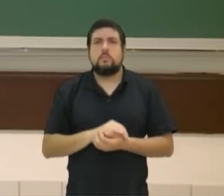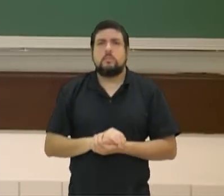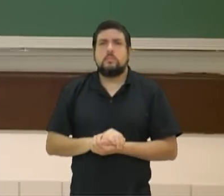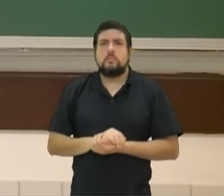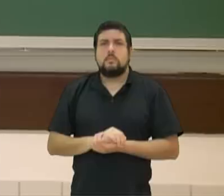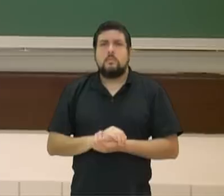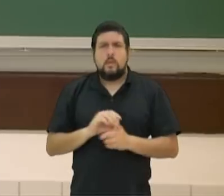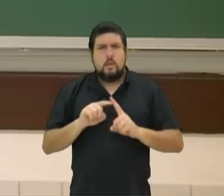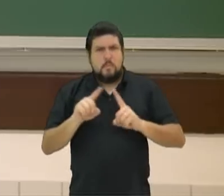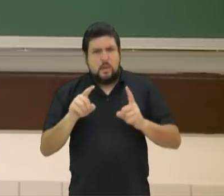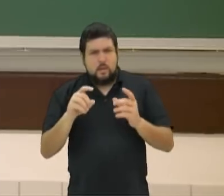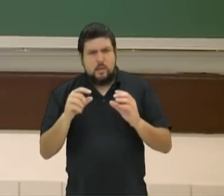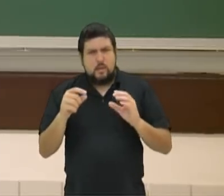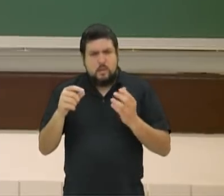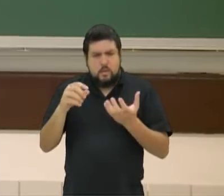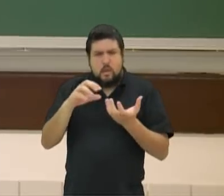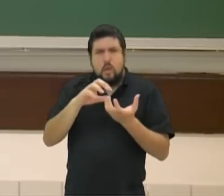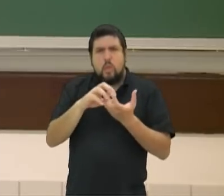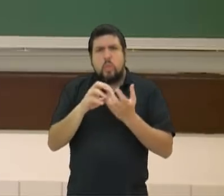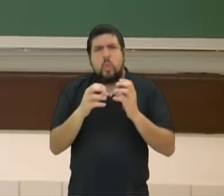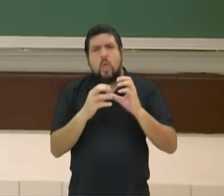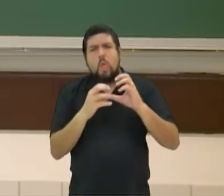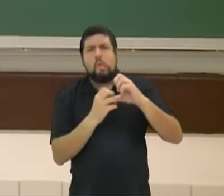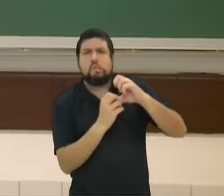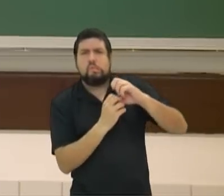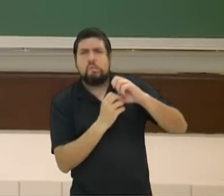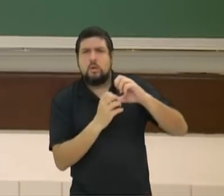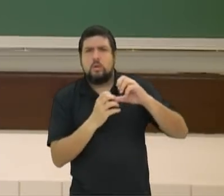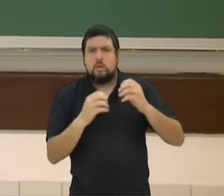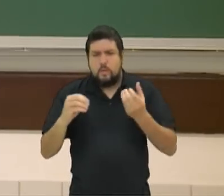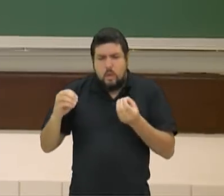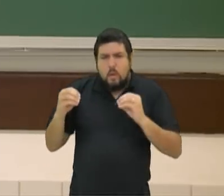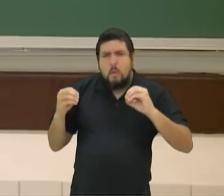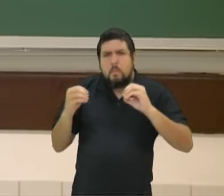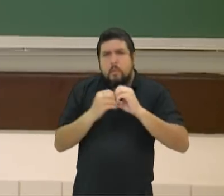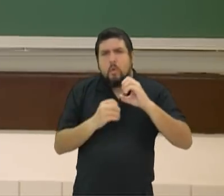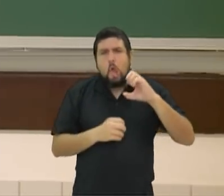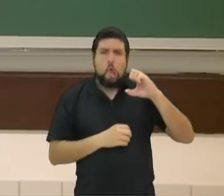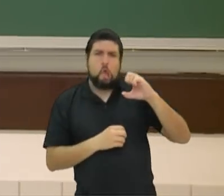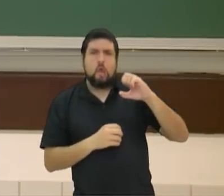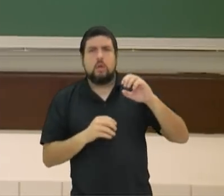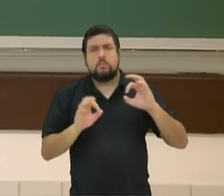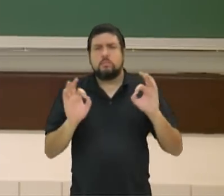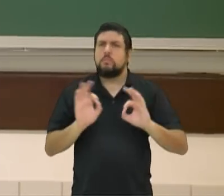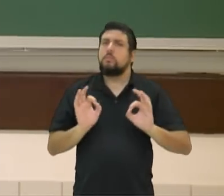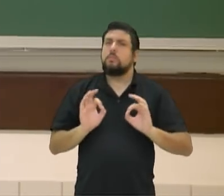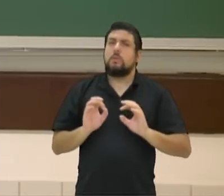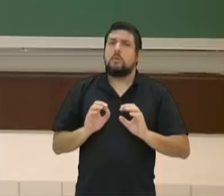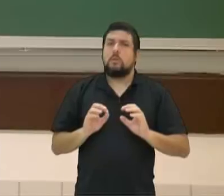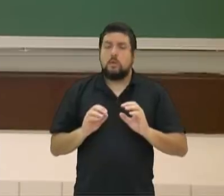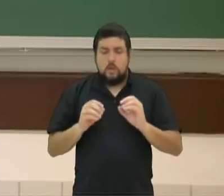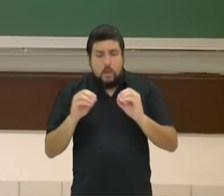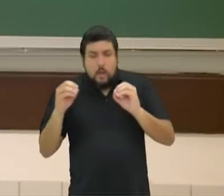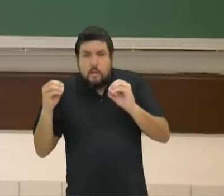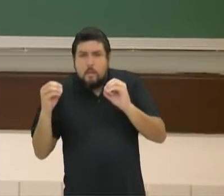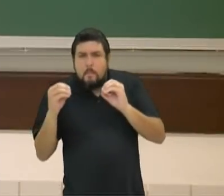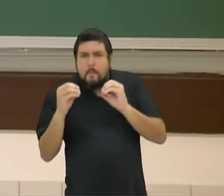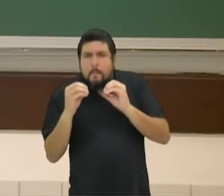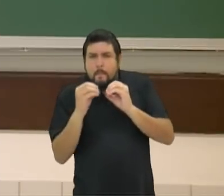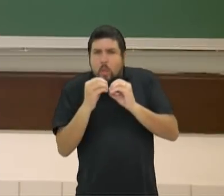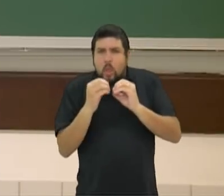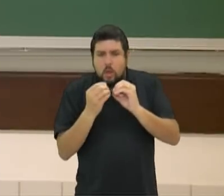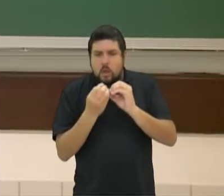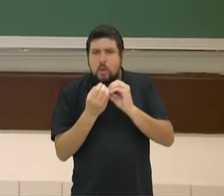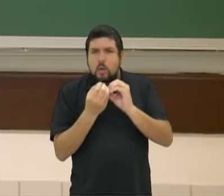o planeta ainda estava se formando, tinha muito vulcão entrando em erupção, essa camada que se soltou acabou